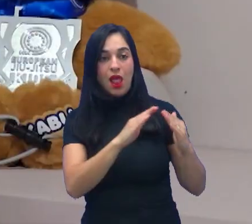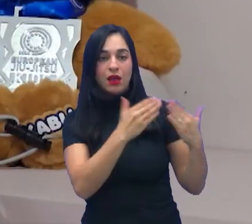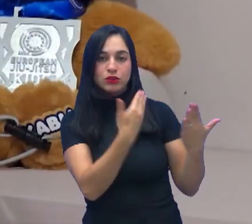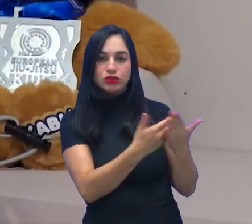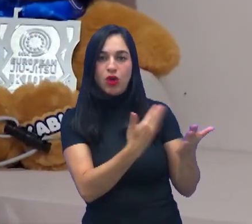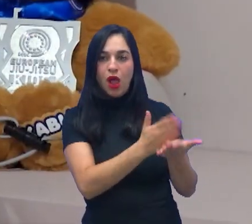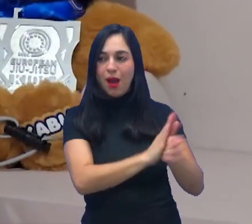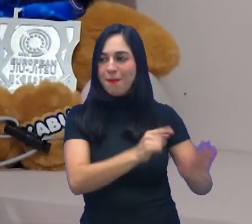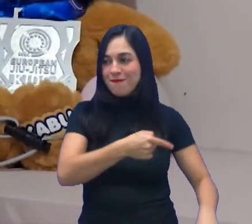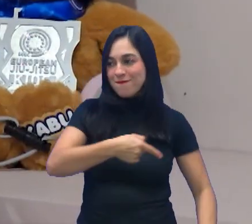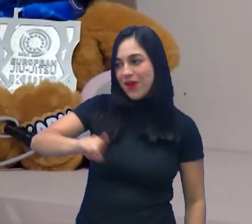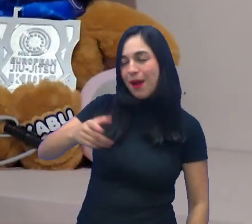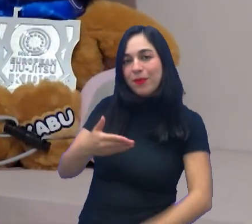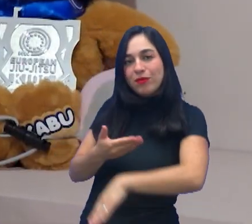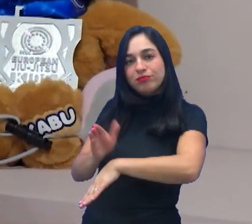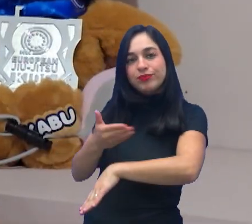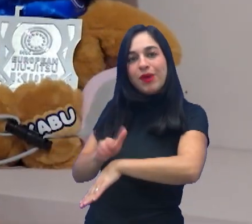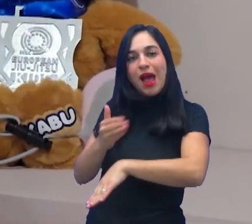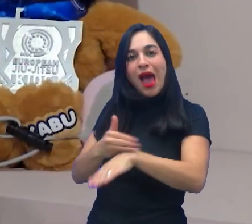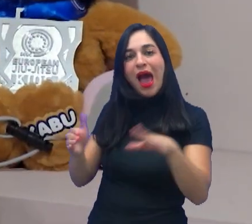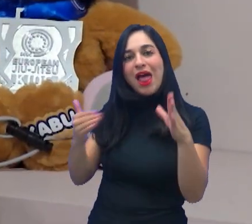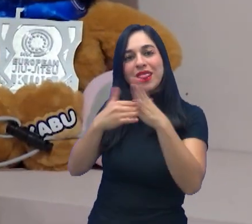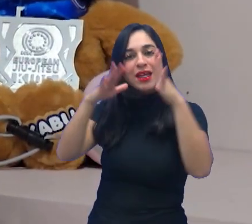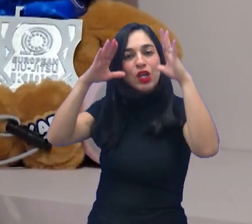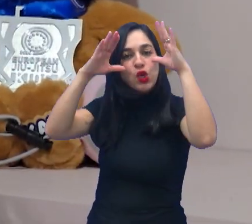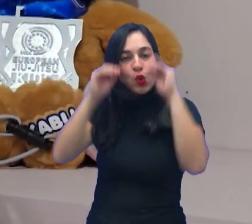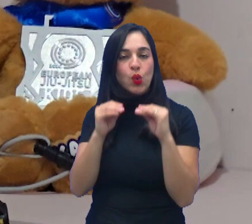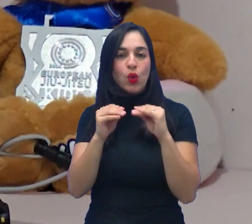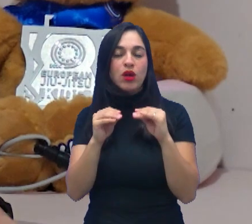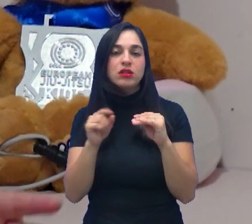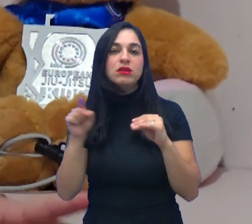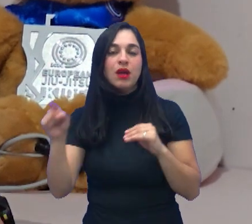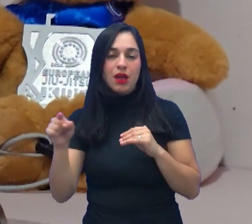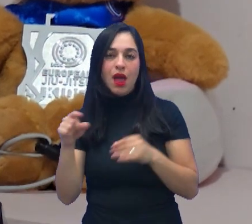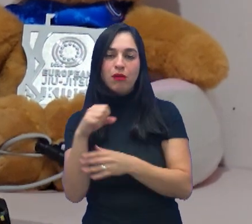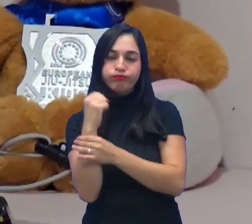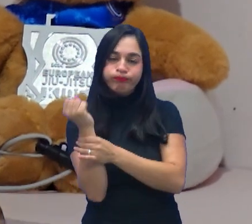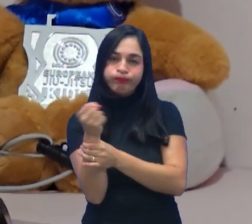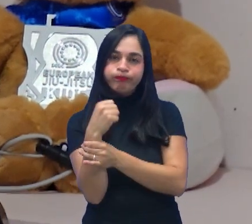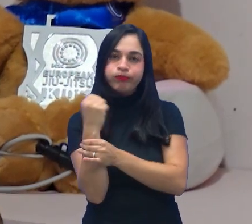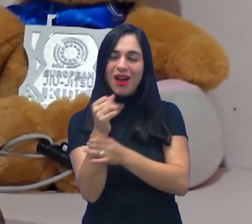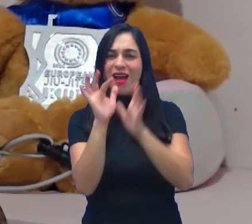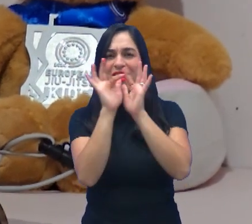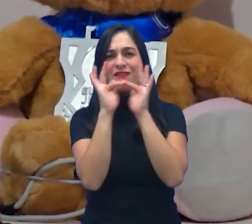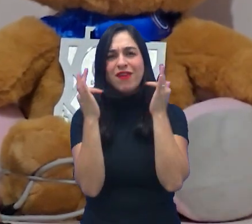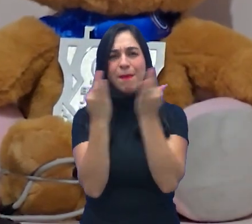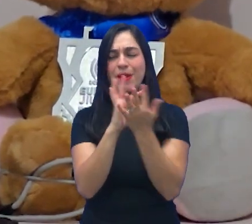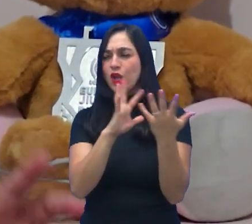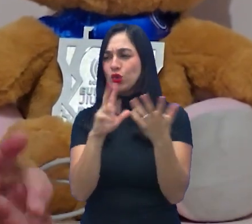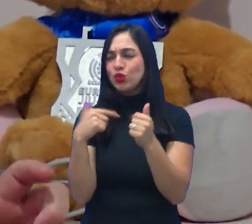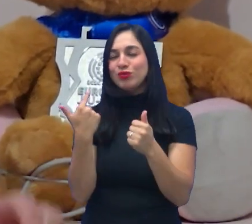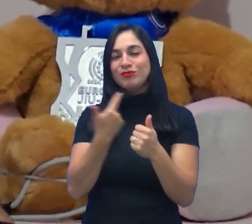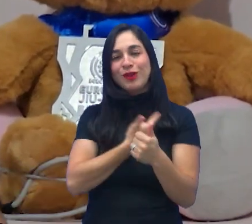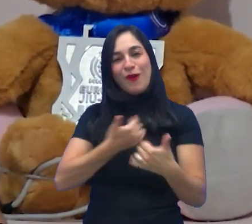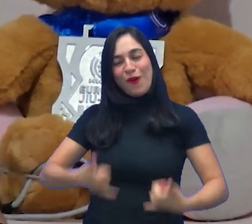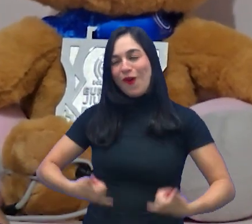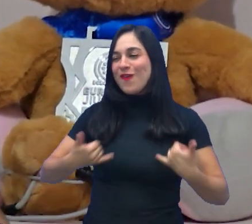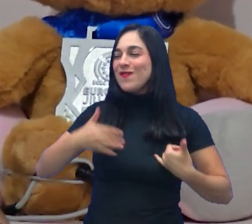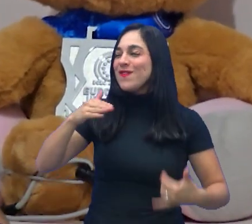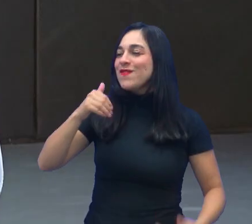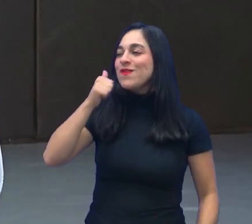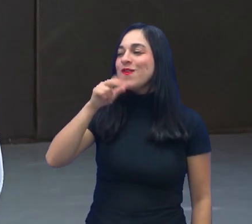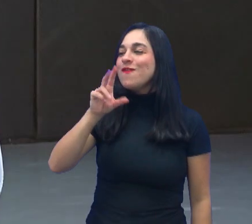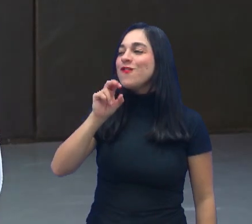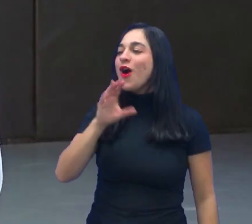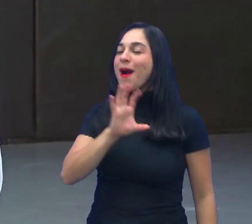para o jiu-jitsu, fica até a noite, faz físio, e a família inteira tem muito orgulho dela. E a vovó te ama demais, Yasmin.